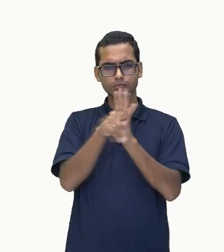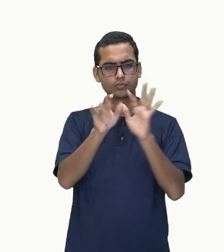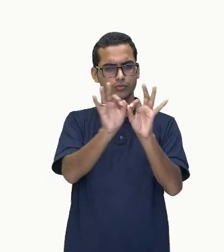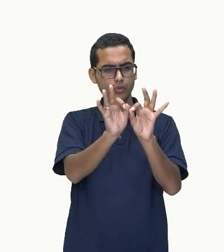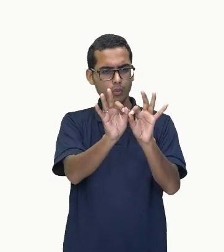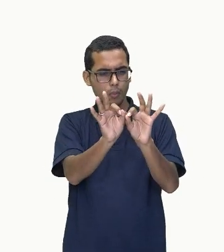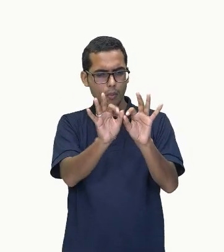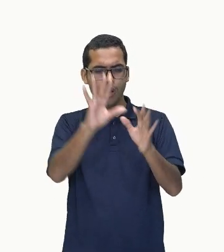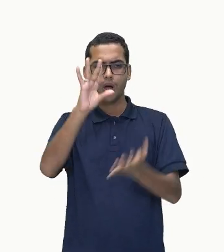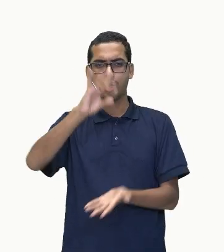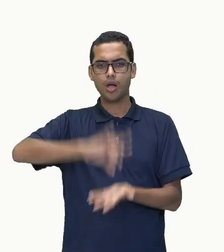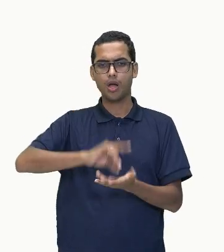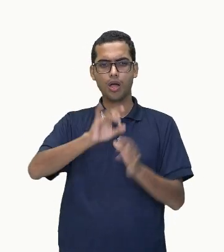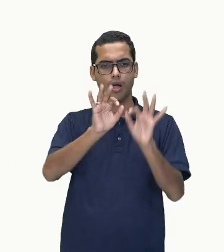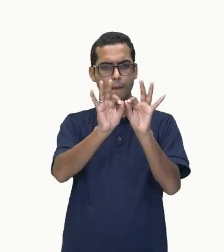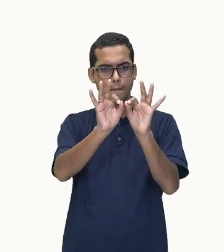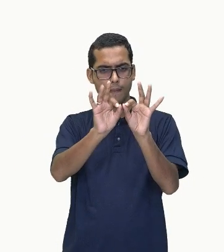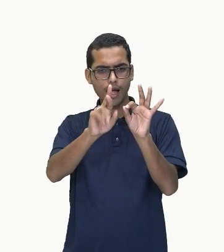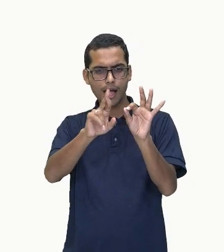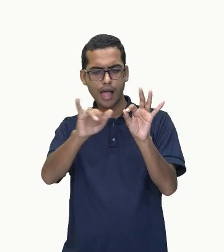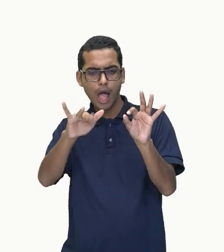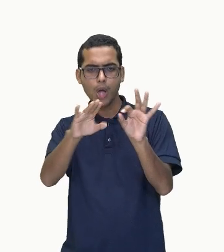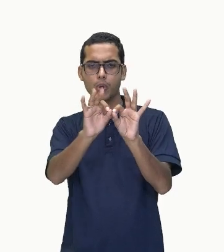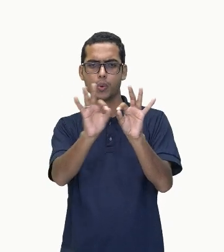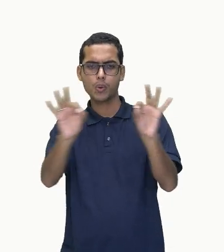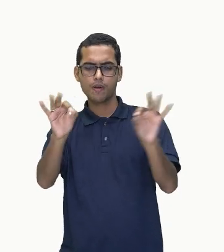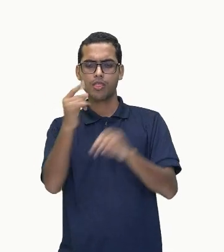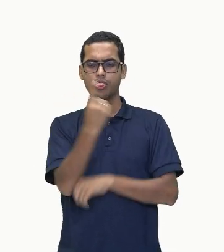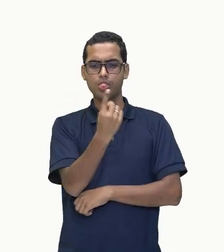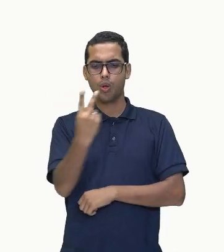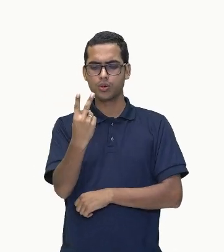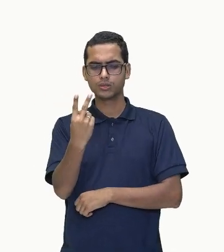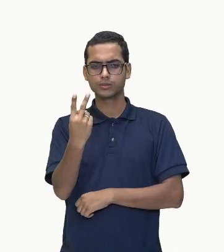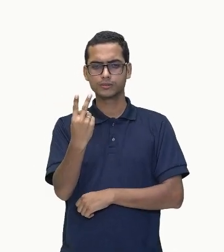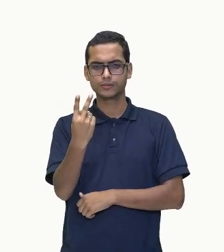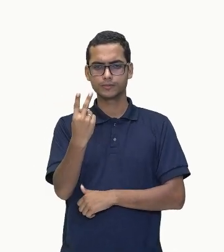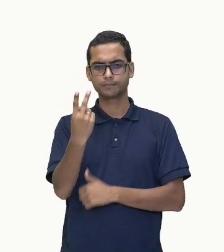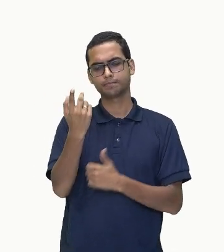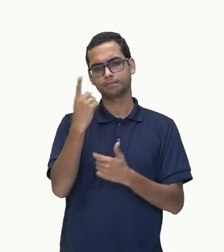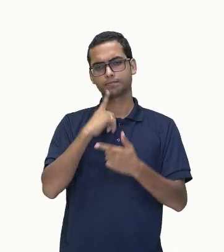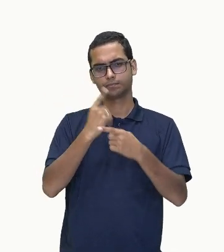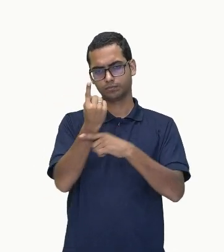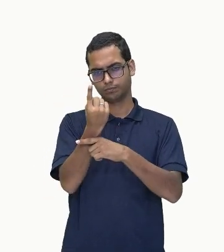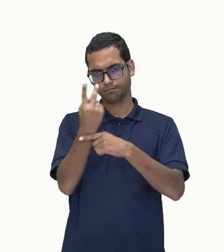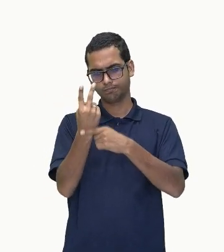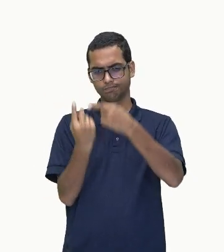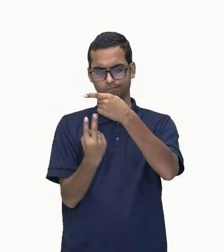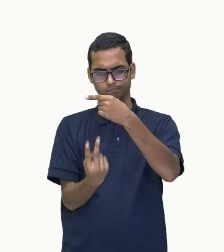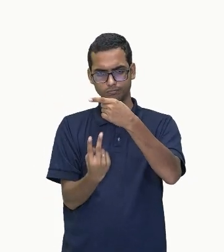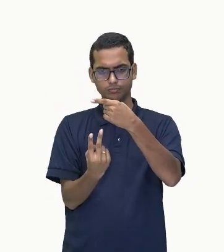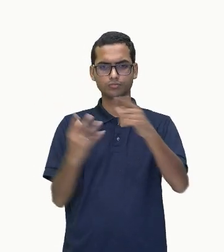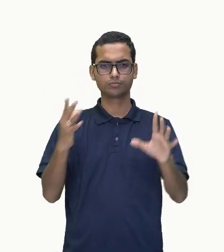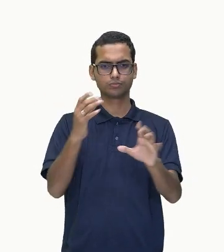2. Raio é igual a 6. Muito lógico, né? Olha só, deixa eu apagar aqui.